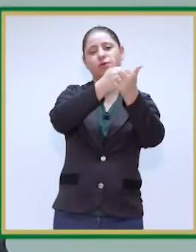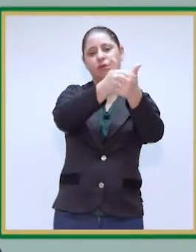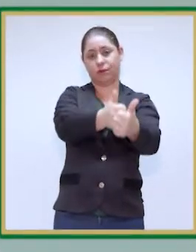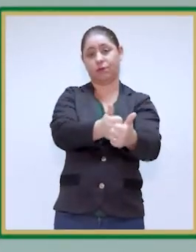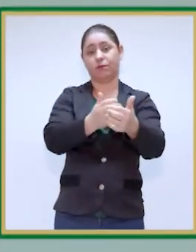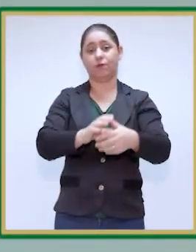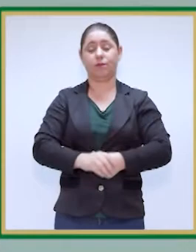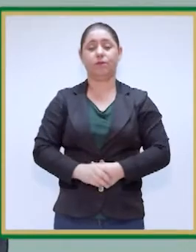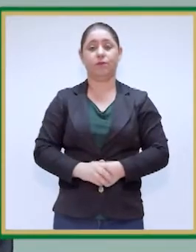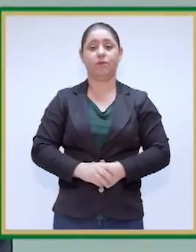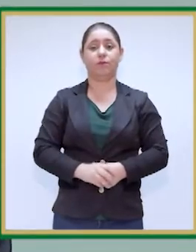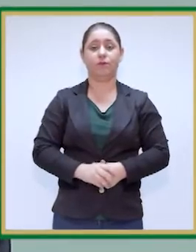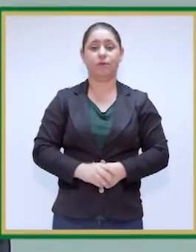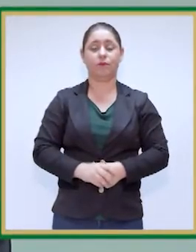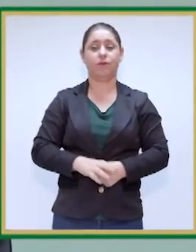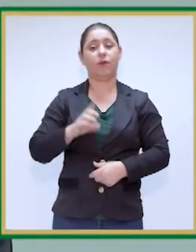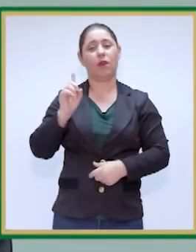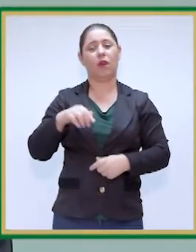precisa seguir.